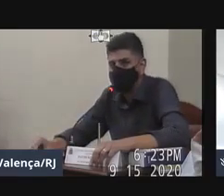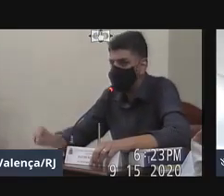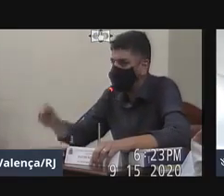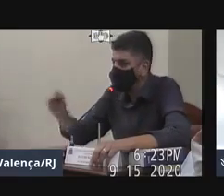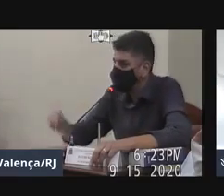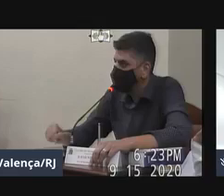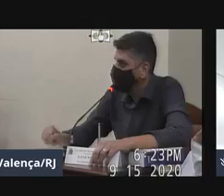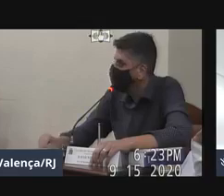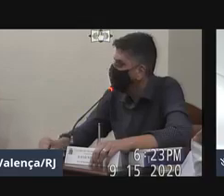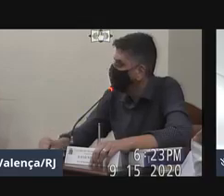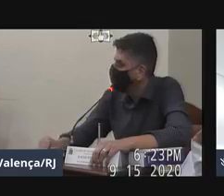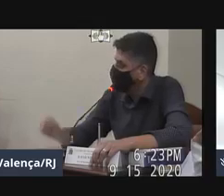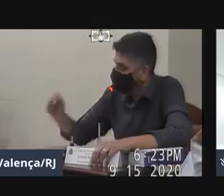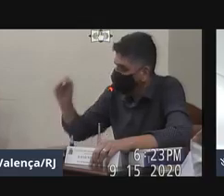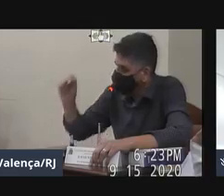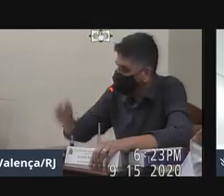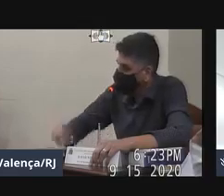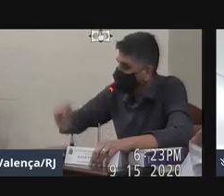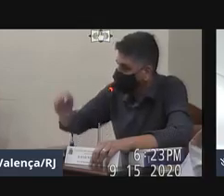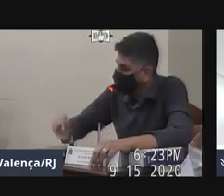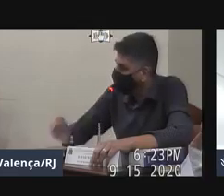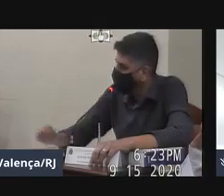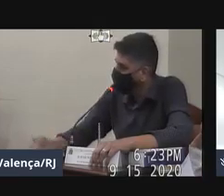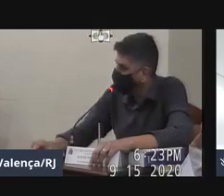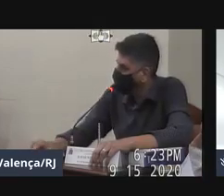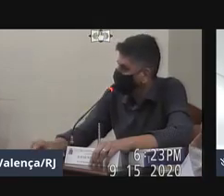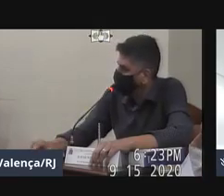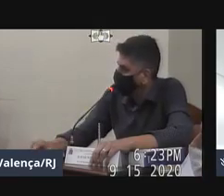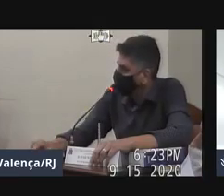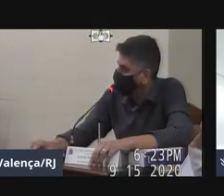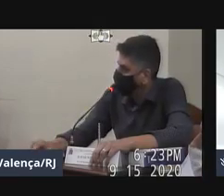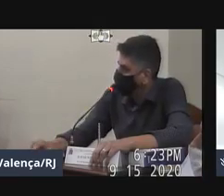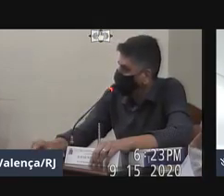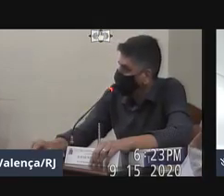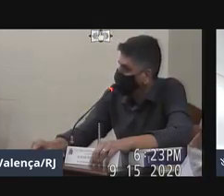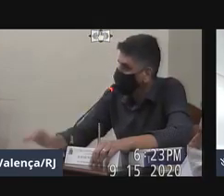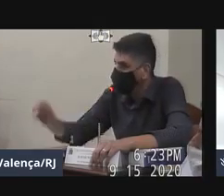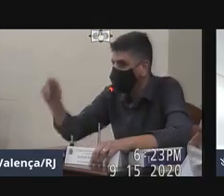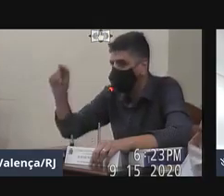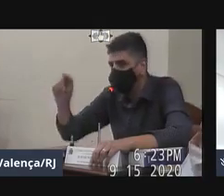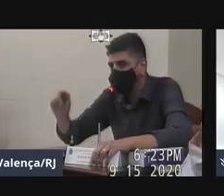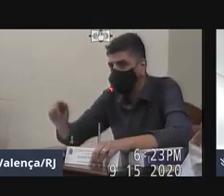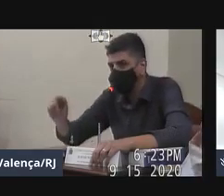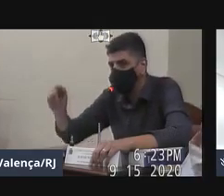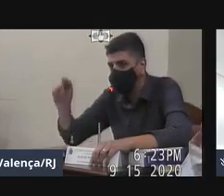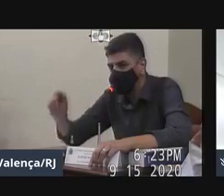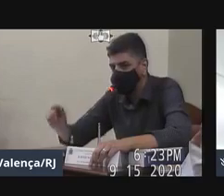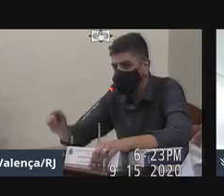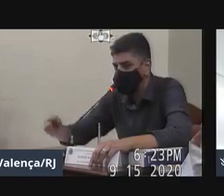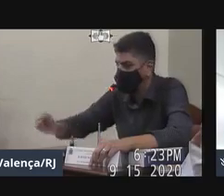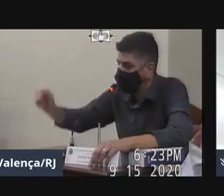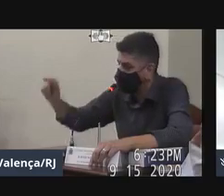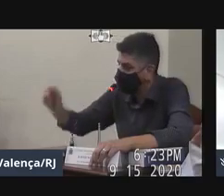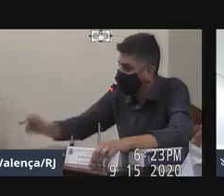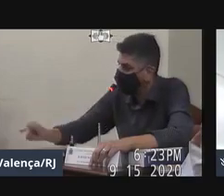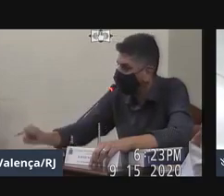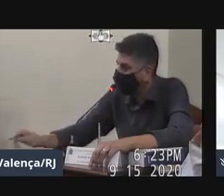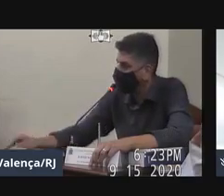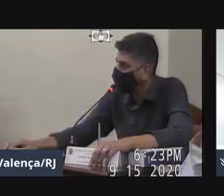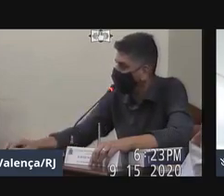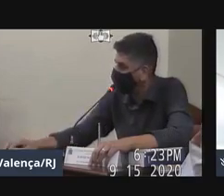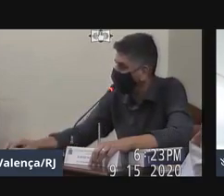Mas aqui não. Aqui não foi feita nenhuma vez. E a nossa lei orgânica blinda isso e